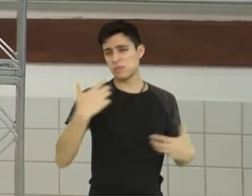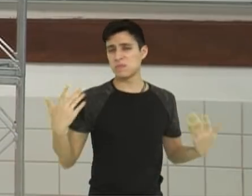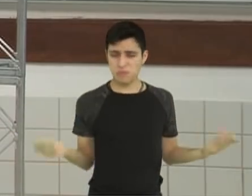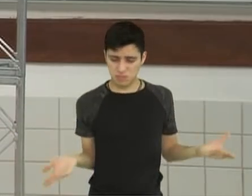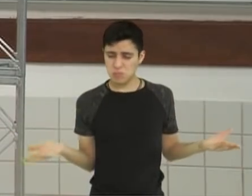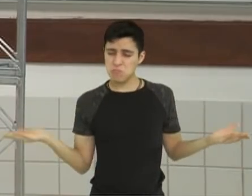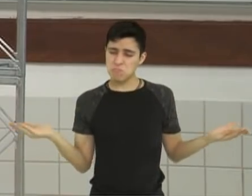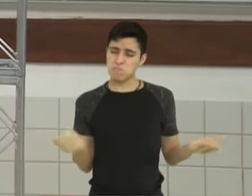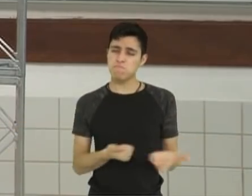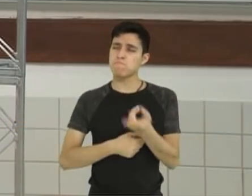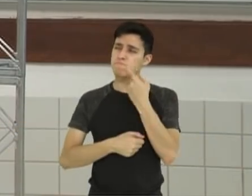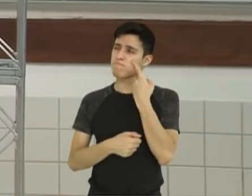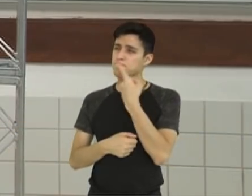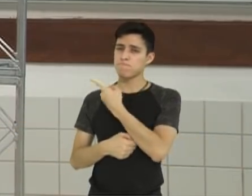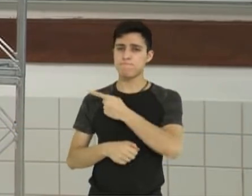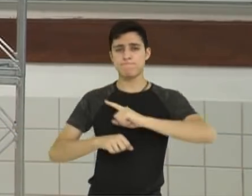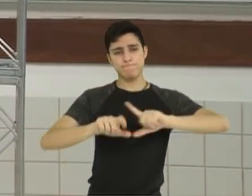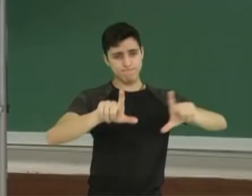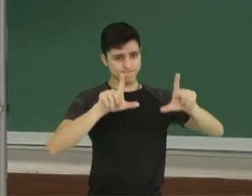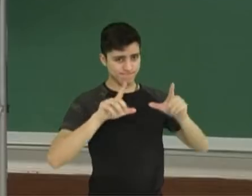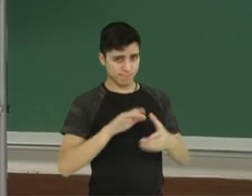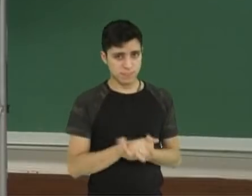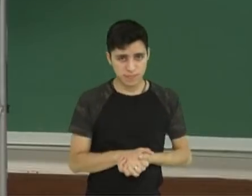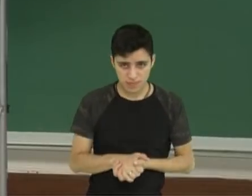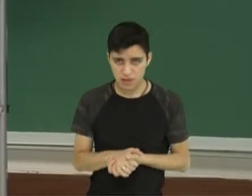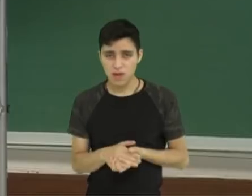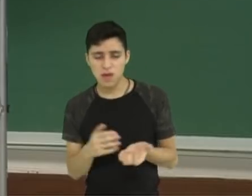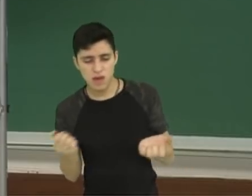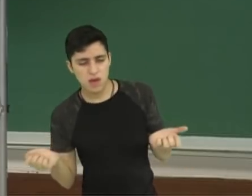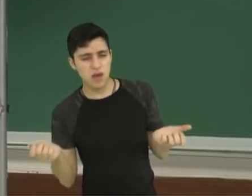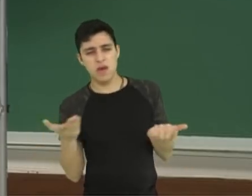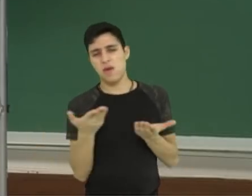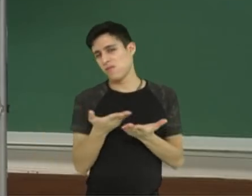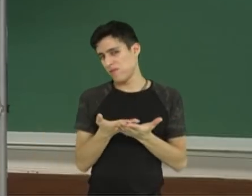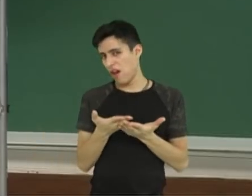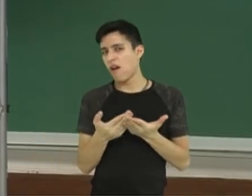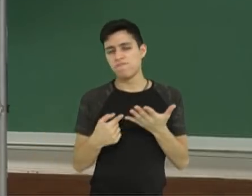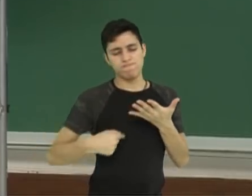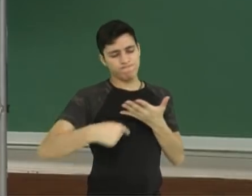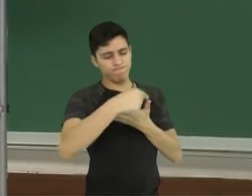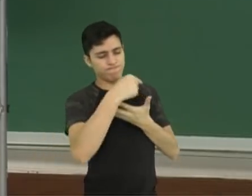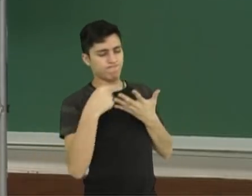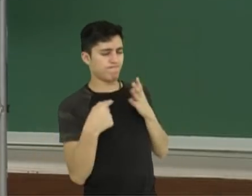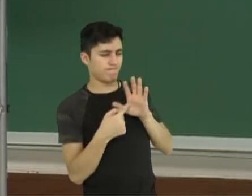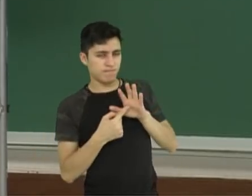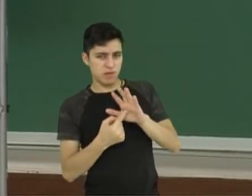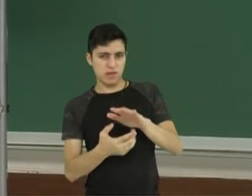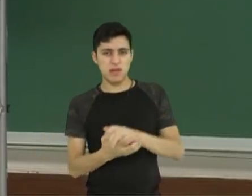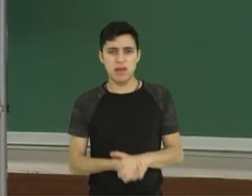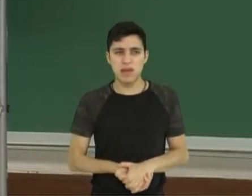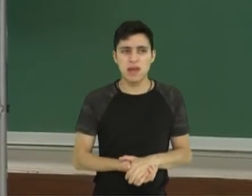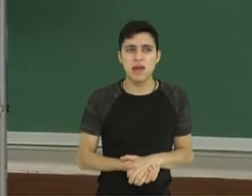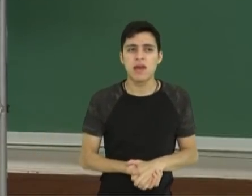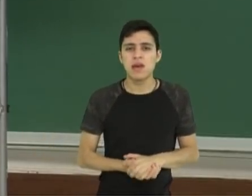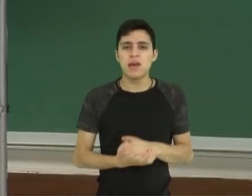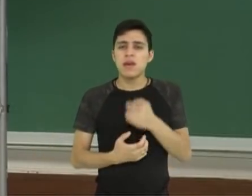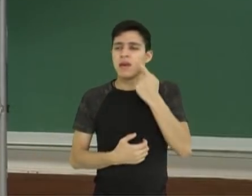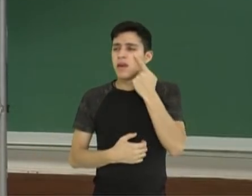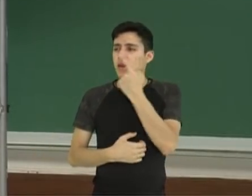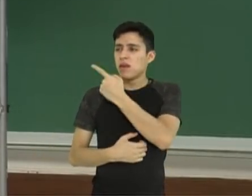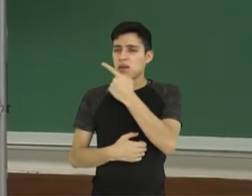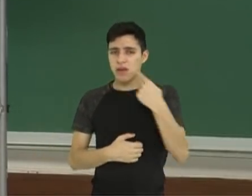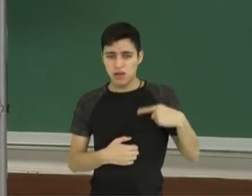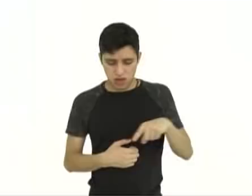aqui para mostrar para vocês. Ao longo da aula de hoje, eu vou mostrar várias coisas no nosso amigo aqui. Então, reparem que o nosso corpo